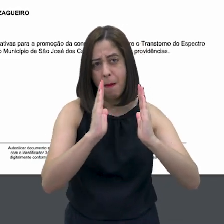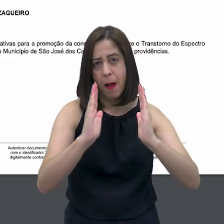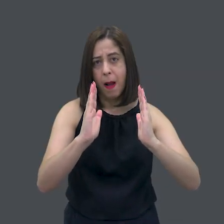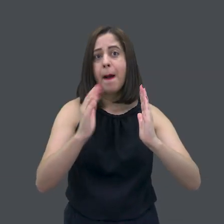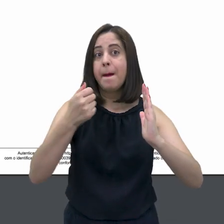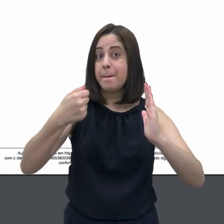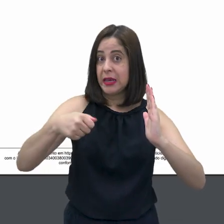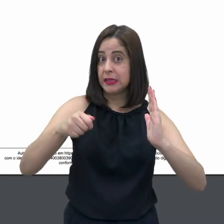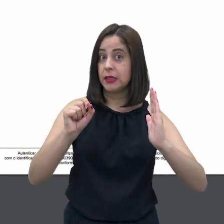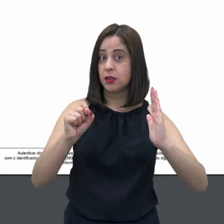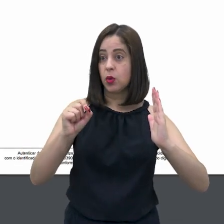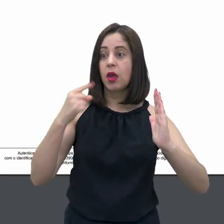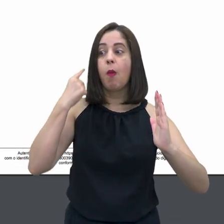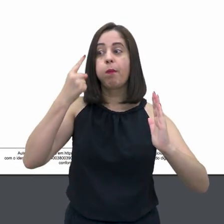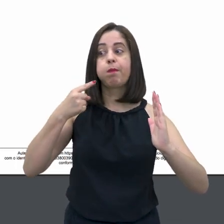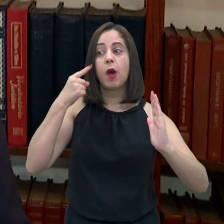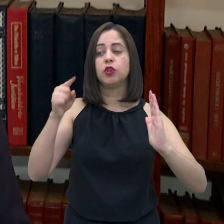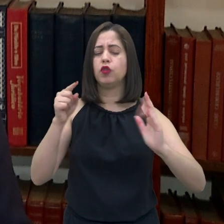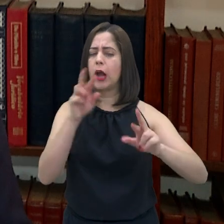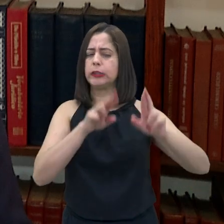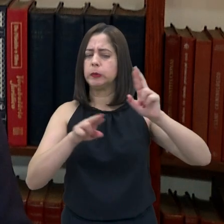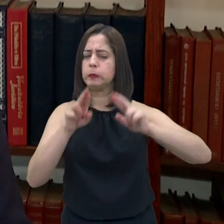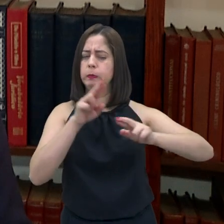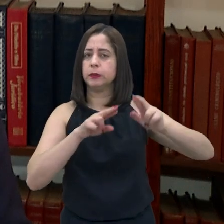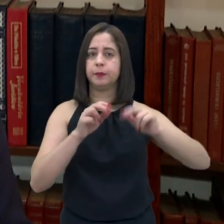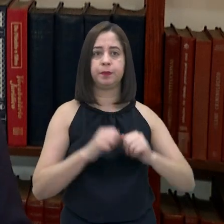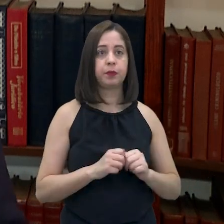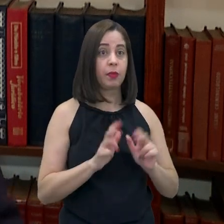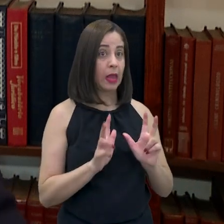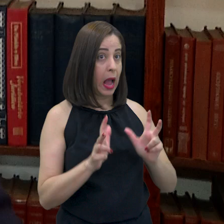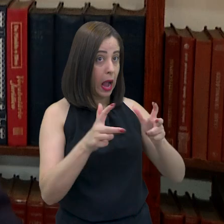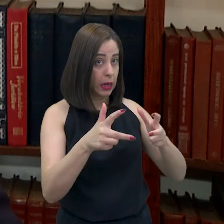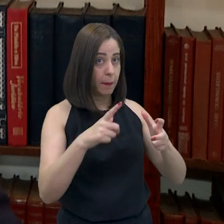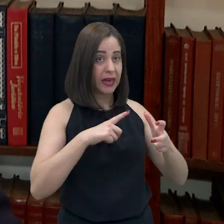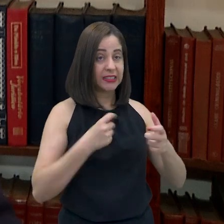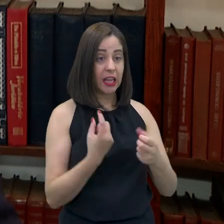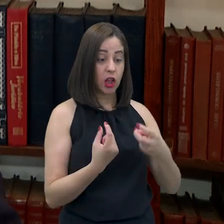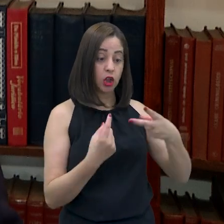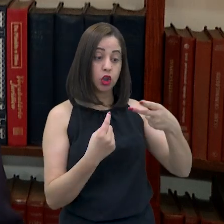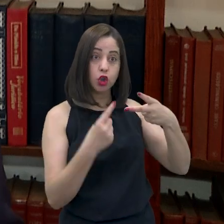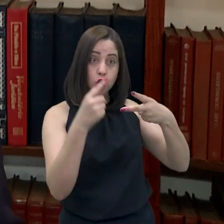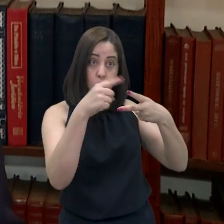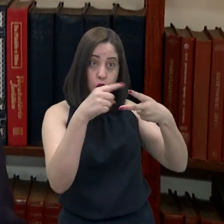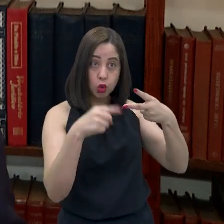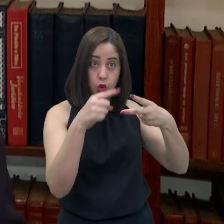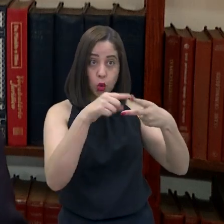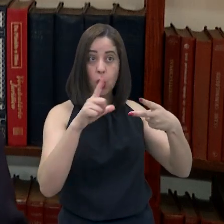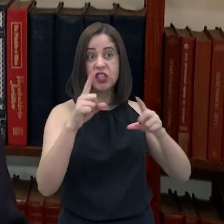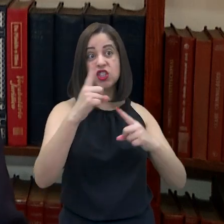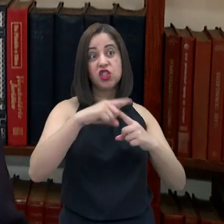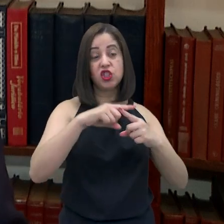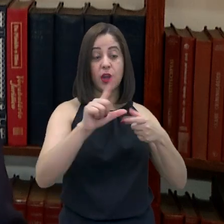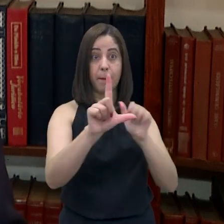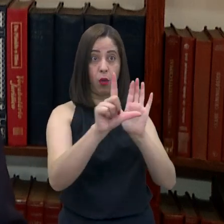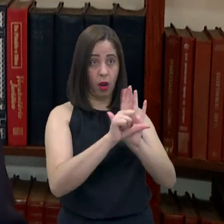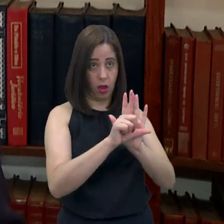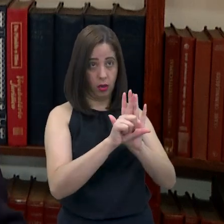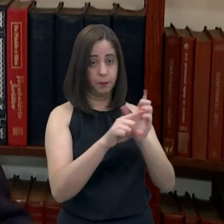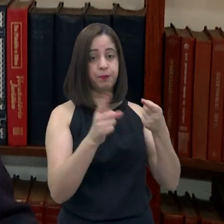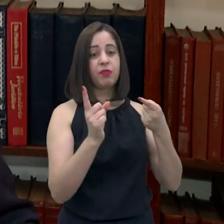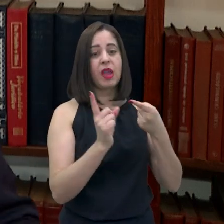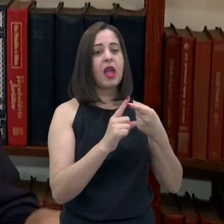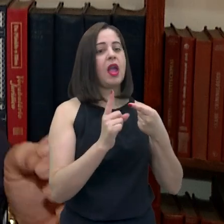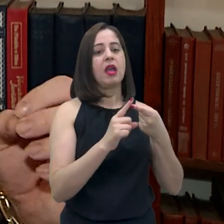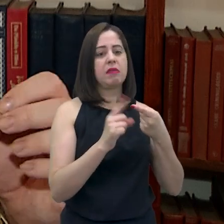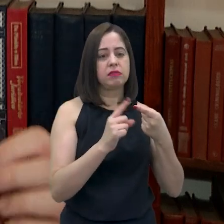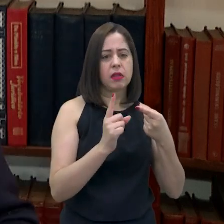precisa de um acompanhamento jurídico. A Câmara, ela tem dois tipos de legislação, uma autorizativa e uma que é